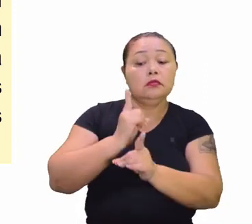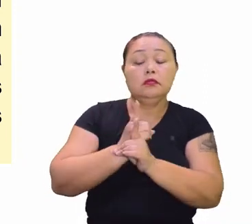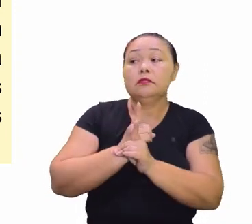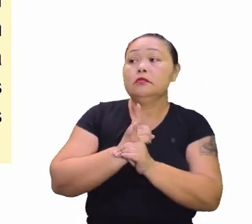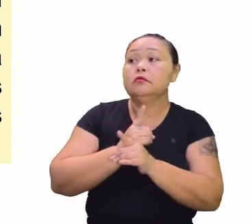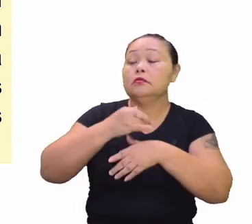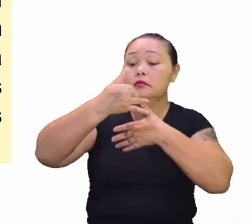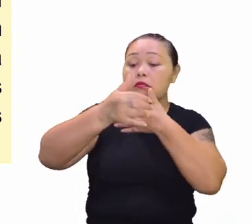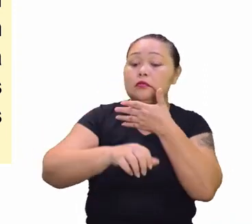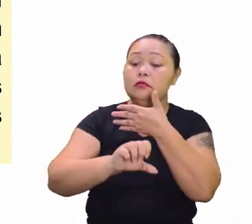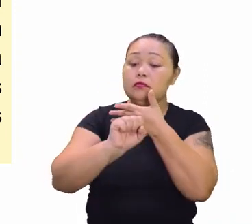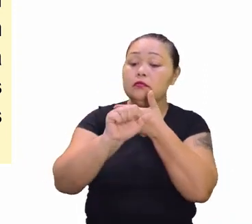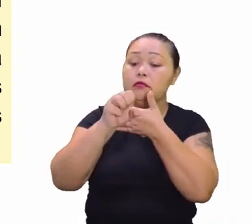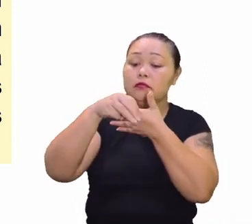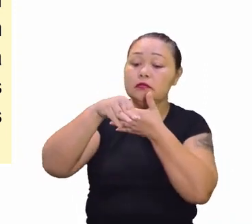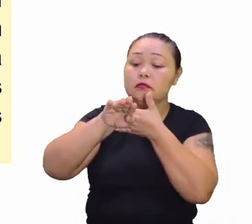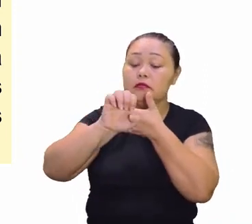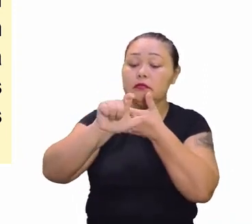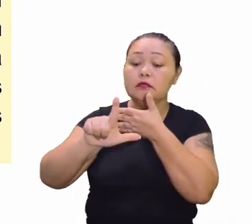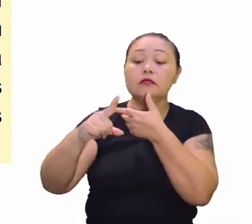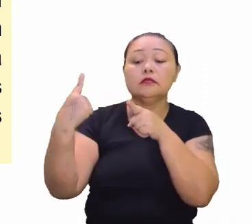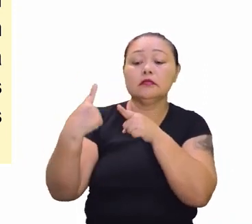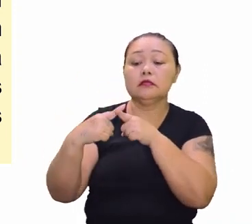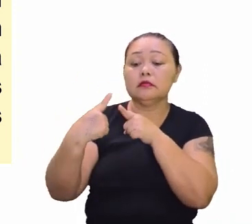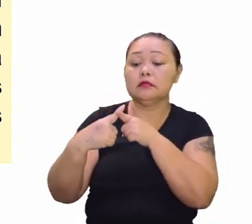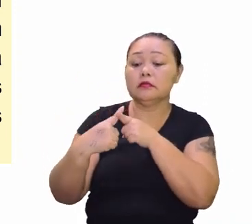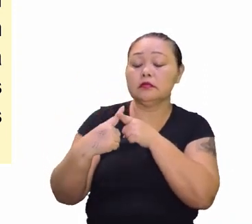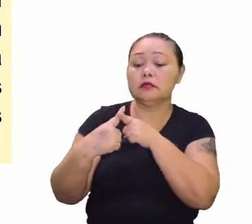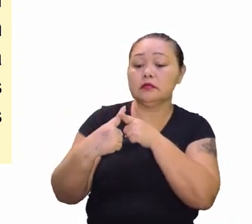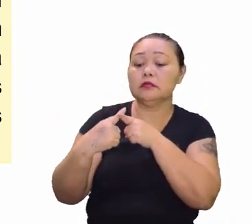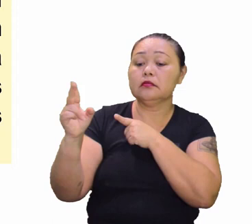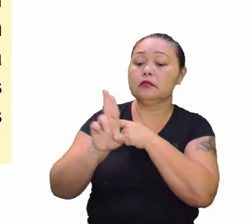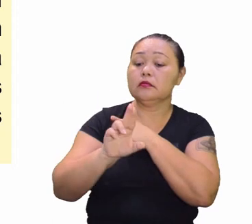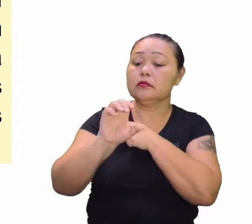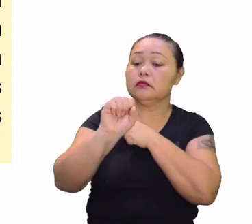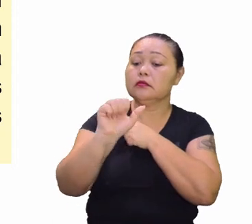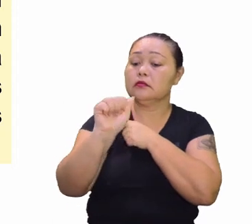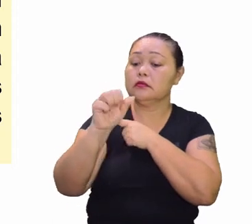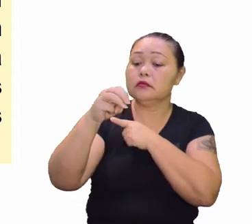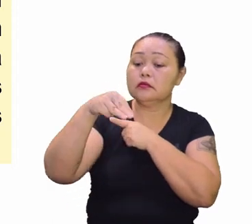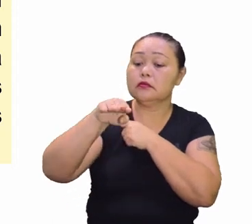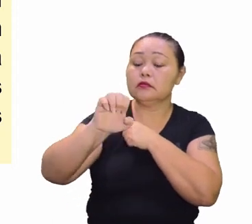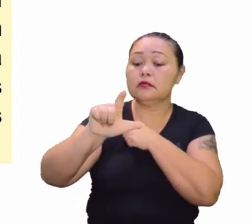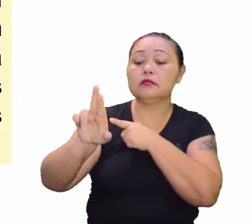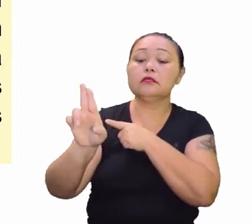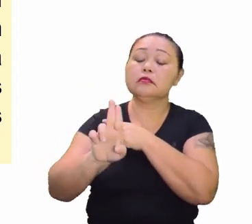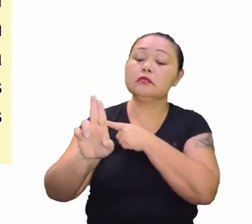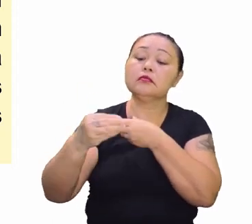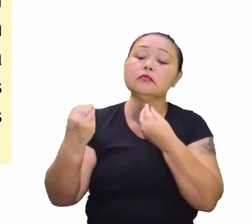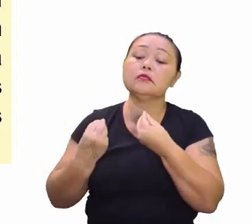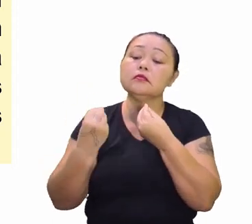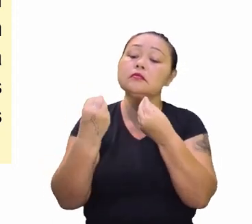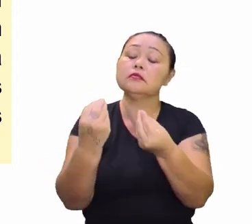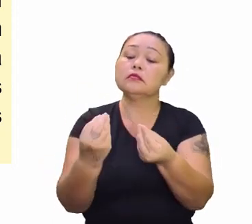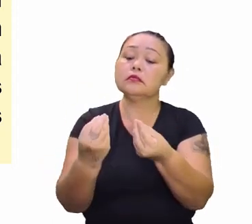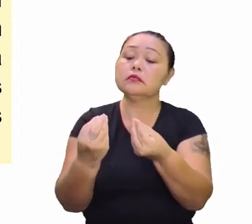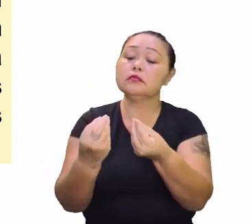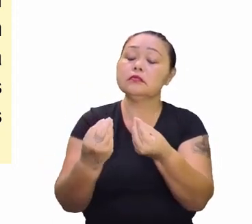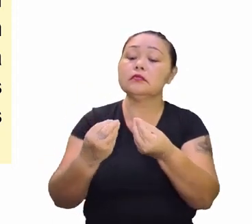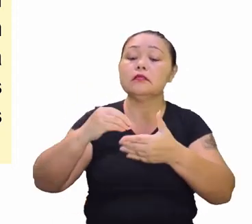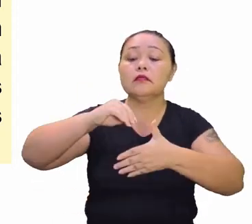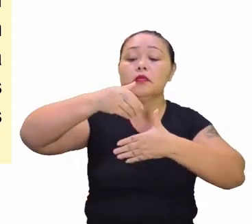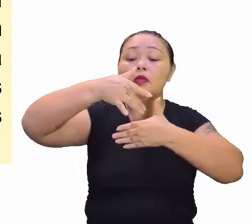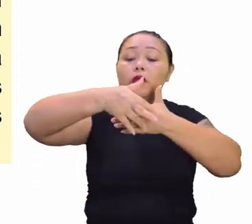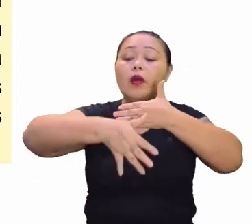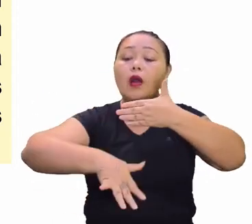a hidrelétrica de Samuel. Ah, e por que, professor, o nome dessa hidrelétrica é Samuel? O nome se deve, galera, à cachoeira